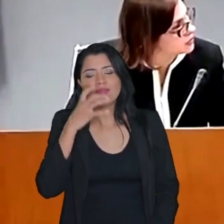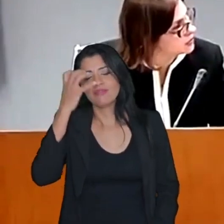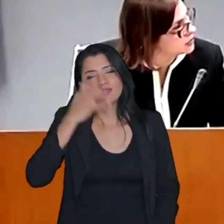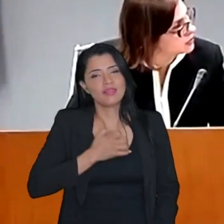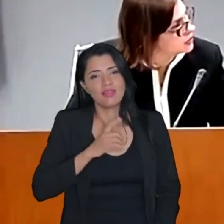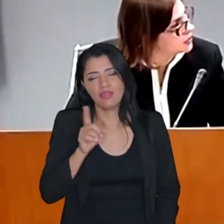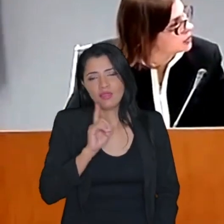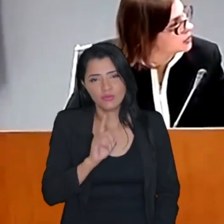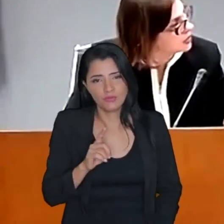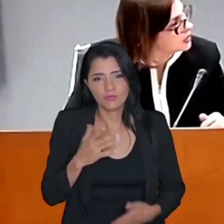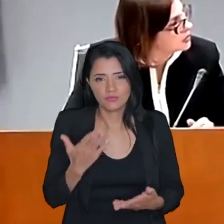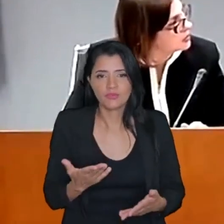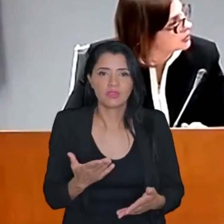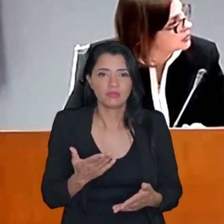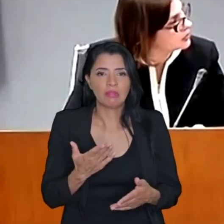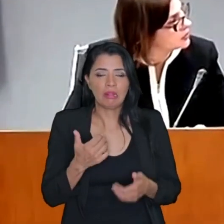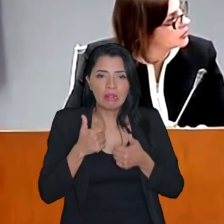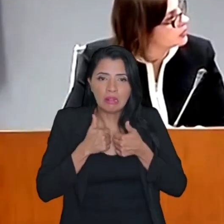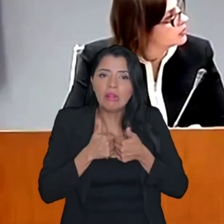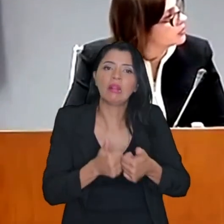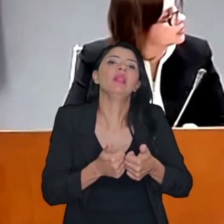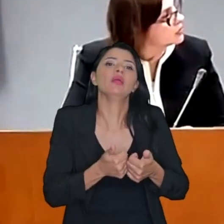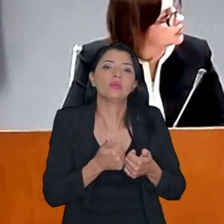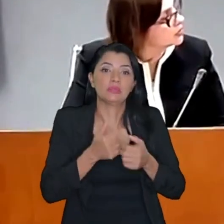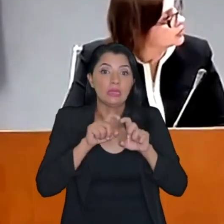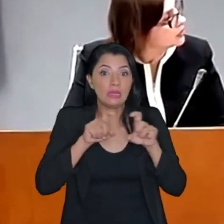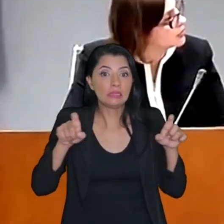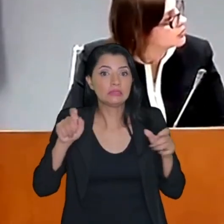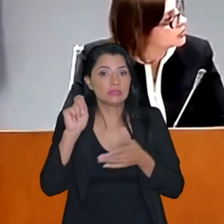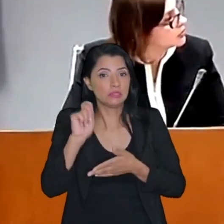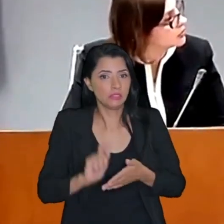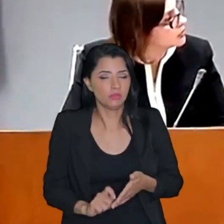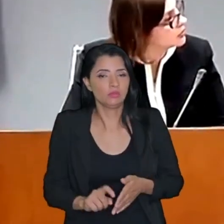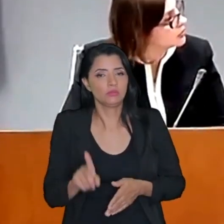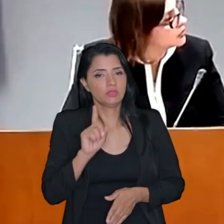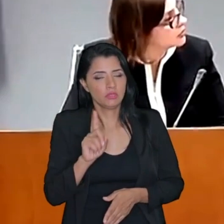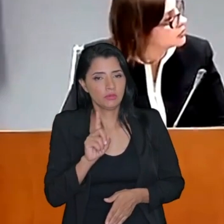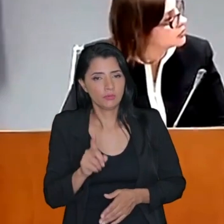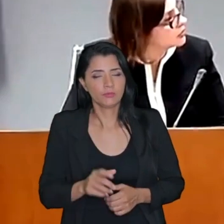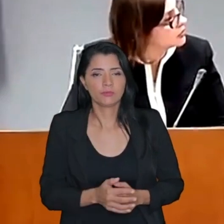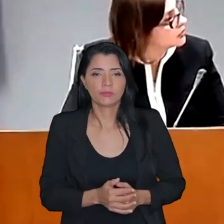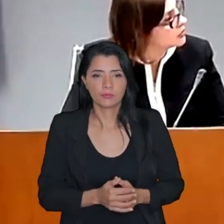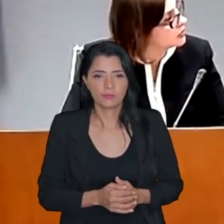levar a sério, no pé da letra, o que está dito ali, porque